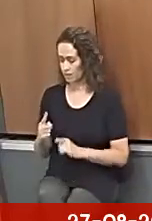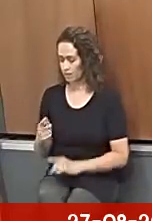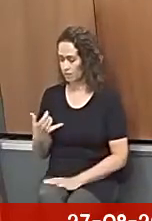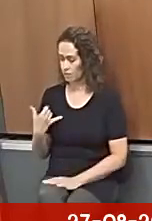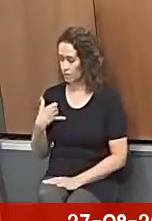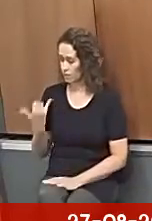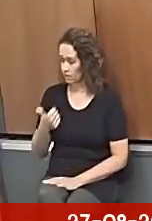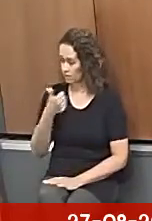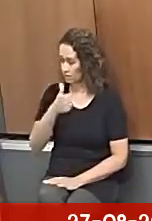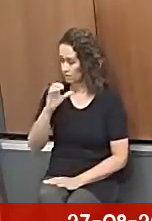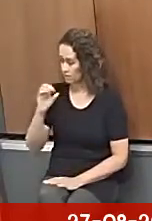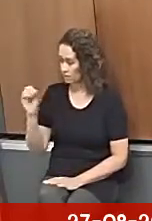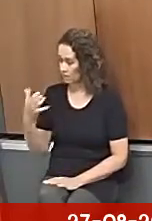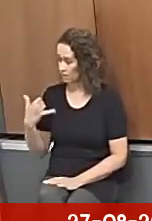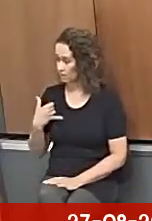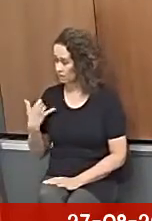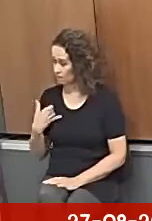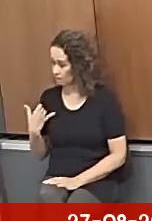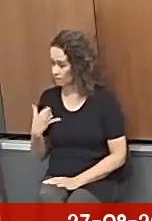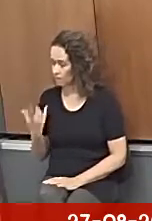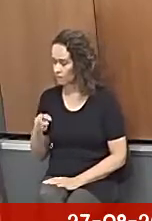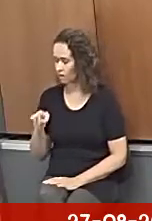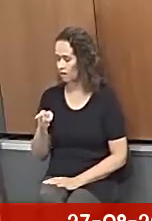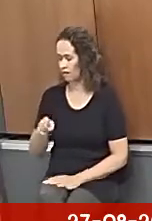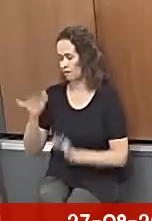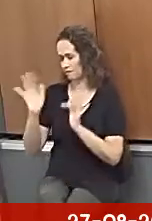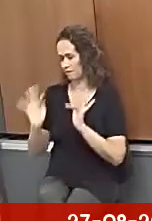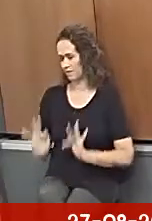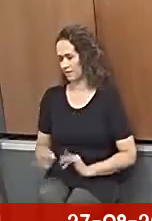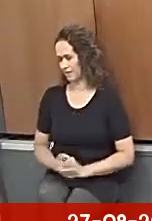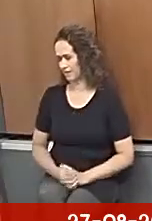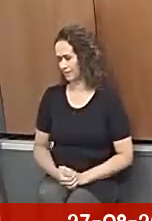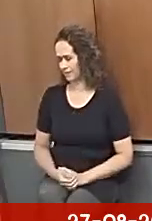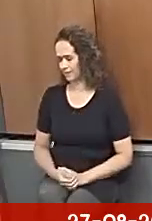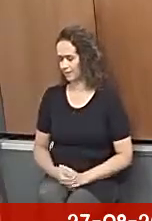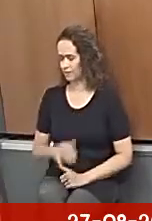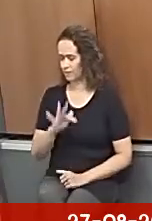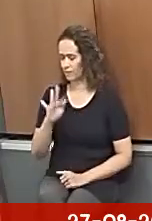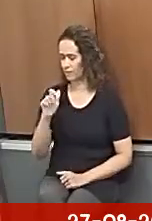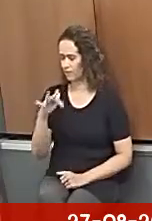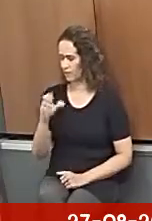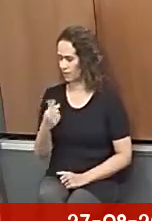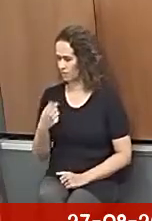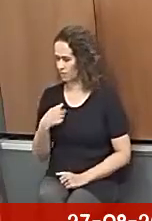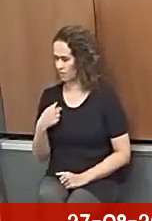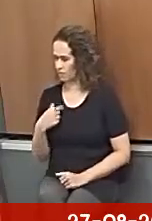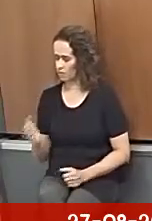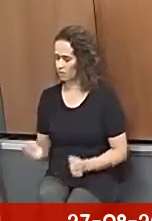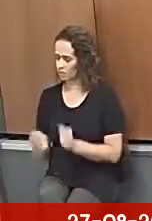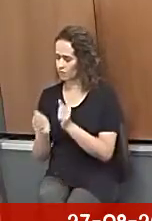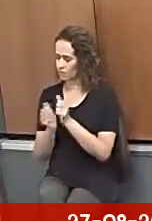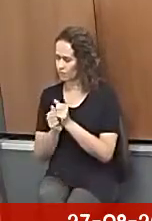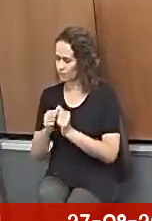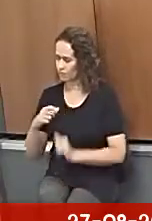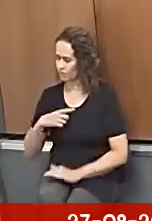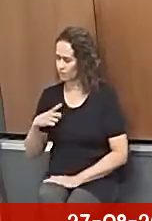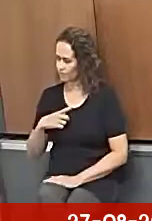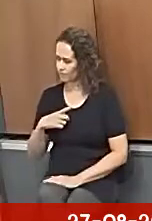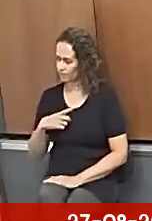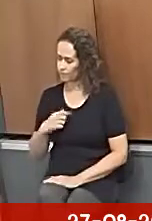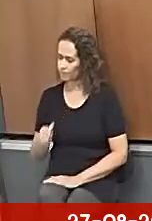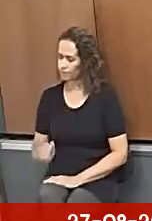patrícia vai contar pra vocês essa história daqui a pouco fábio militão e eu tivemos a honra dentro desse programa nós de